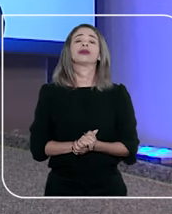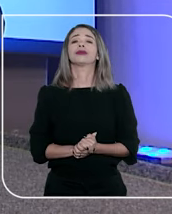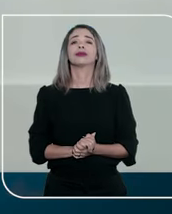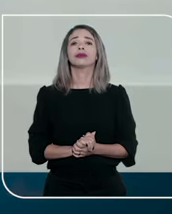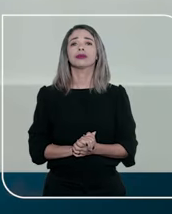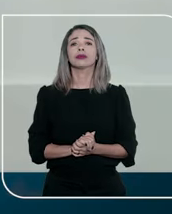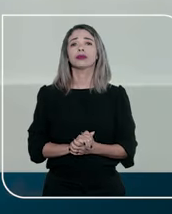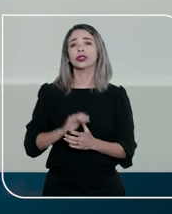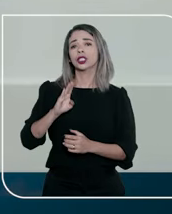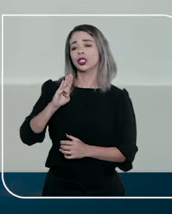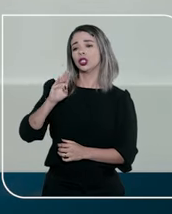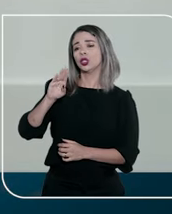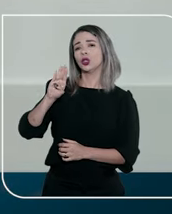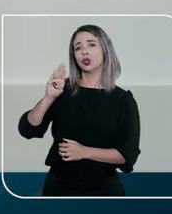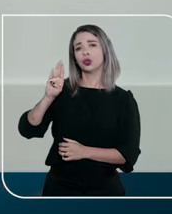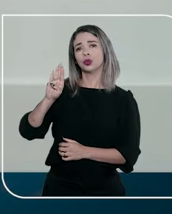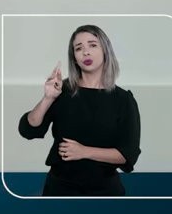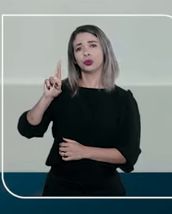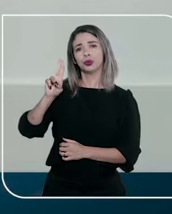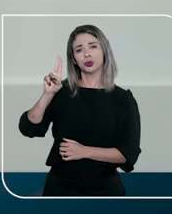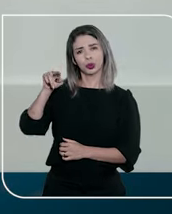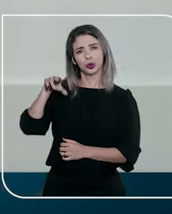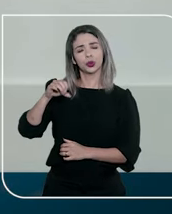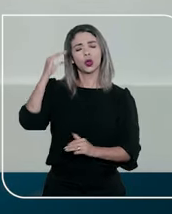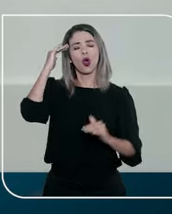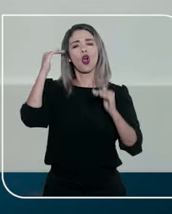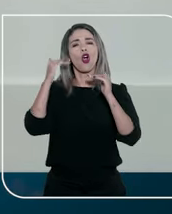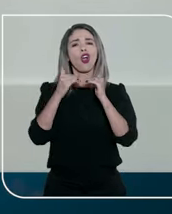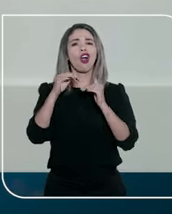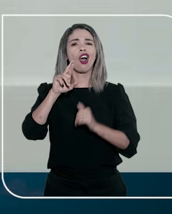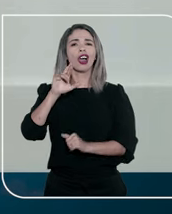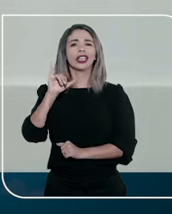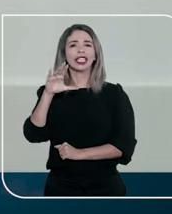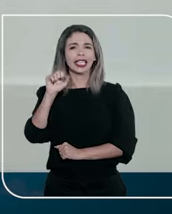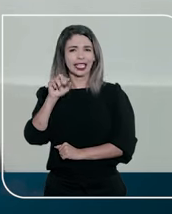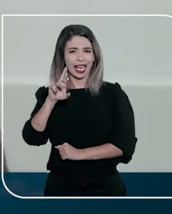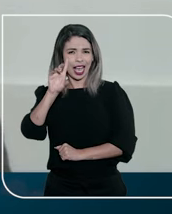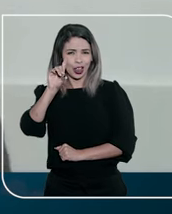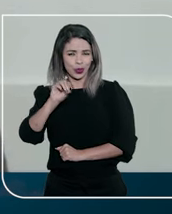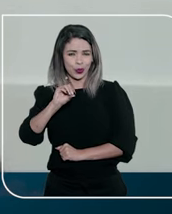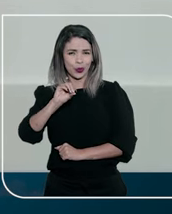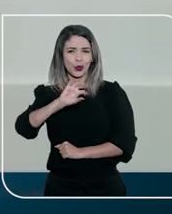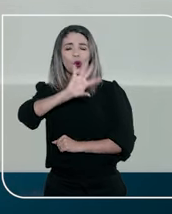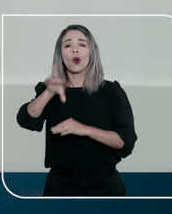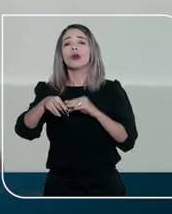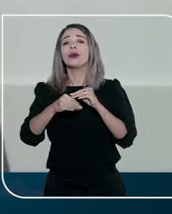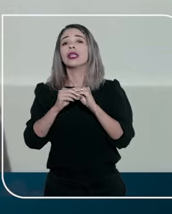E concordo com o doutor Ricardo, mas complementando um pouco sobre